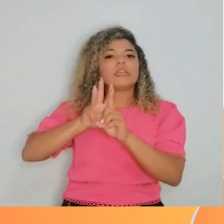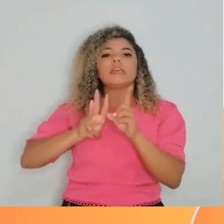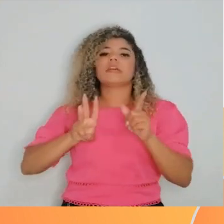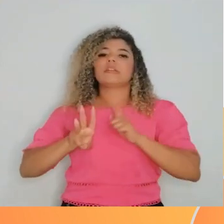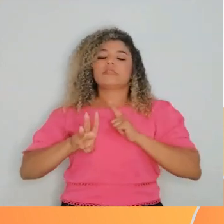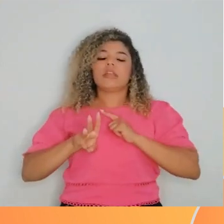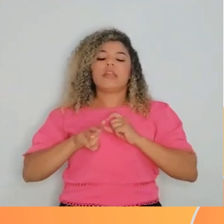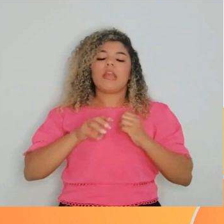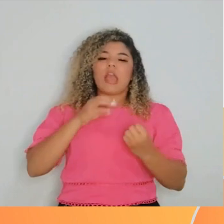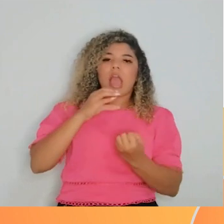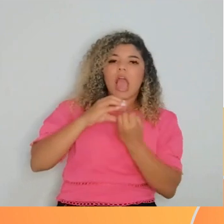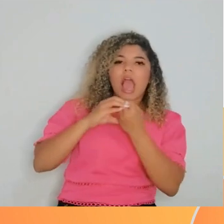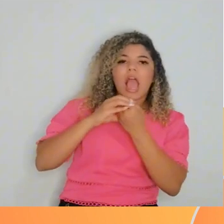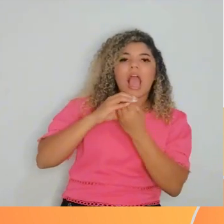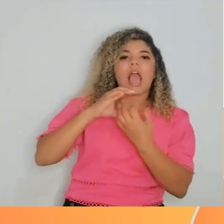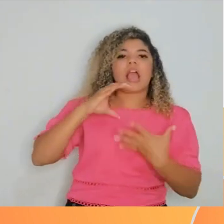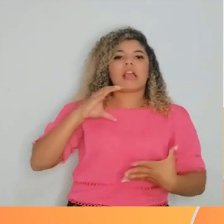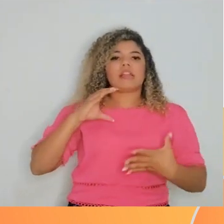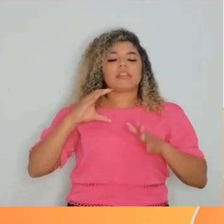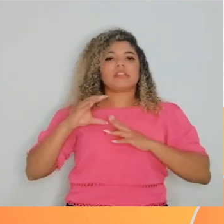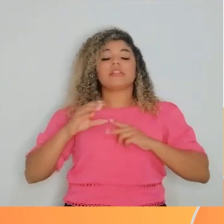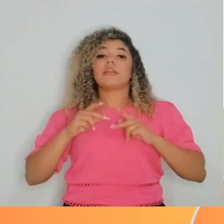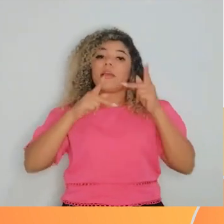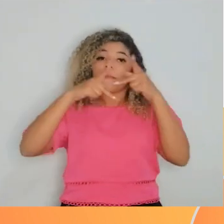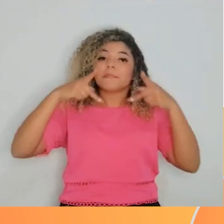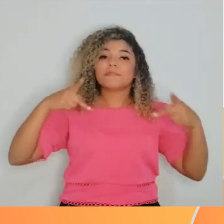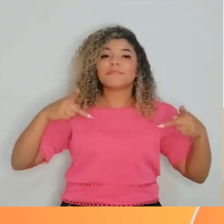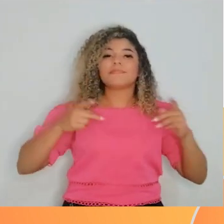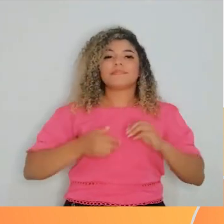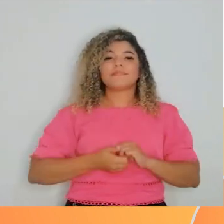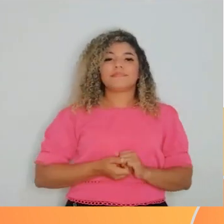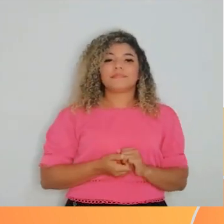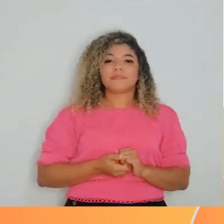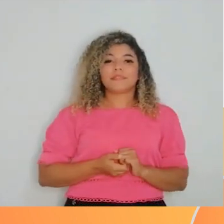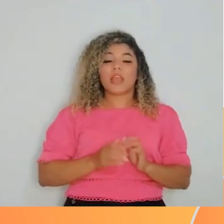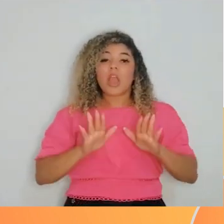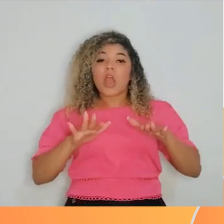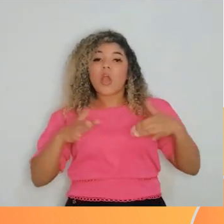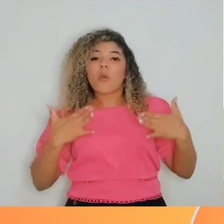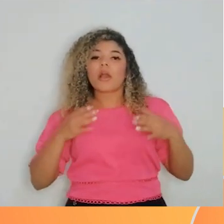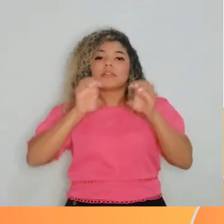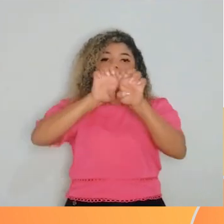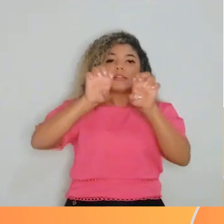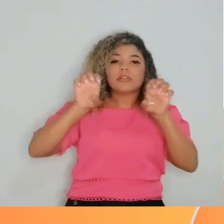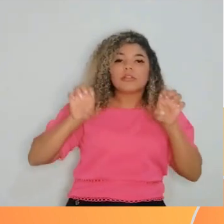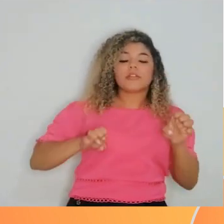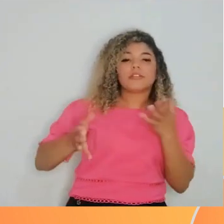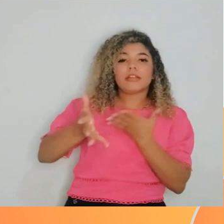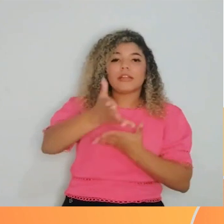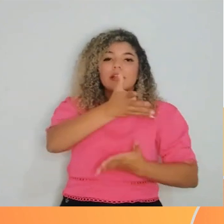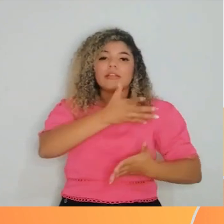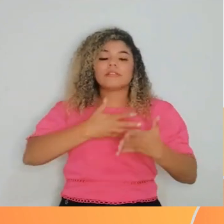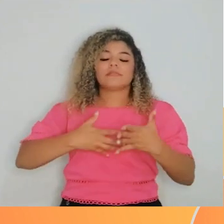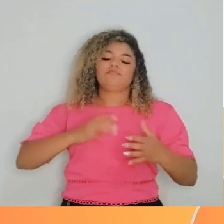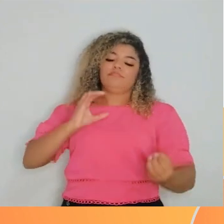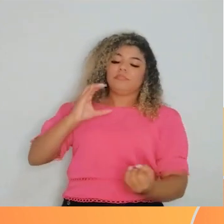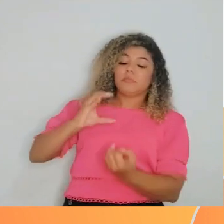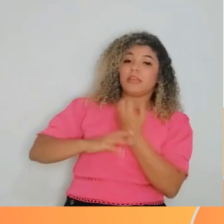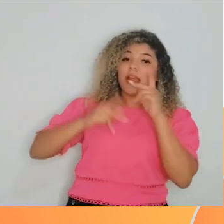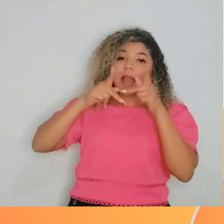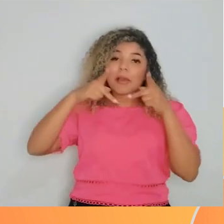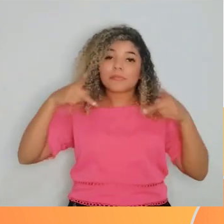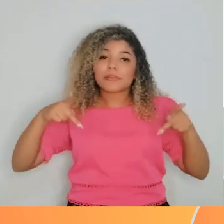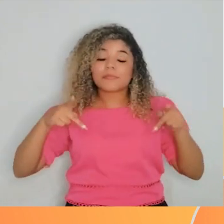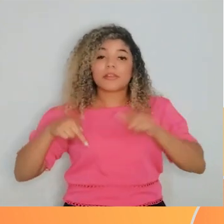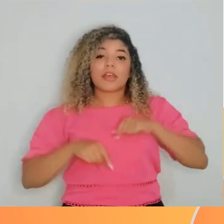como característica ser fonte de proteínas. Quais são as estruturas relacionadas à composição da